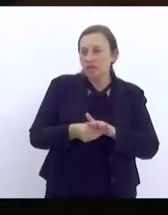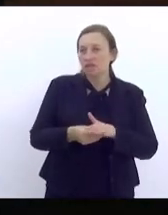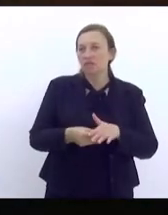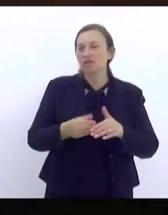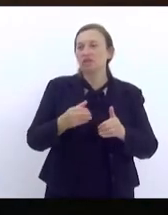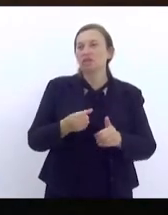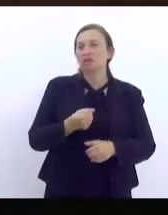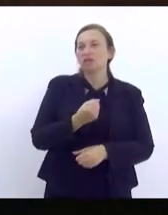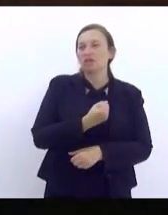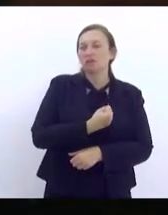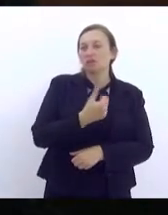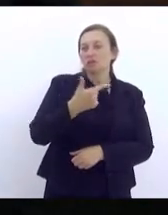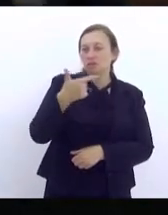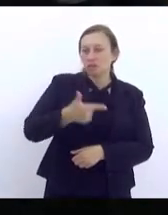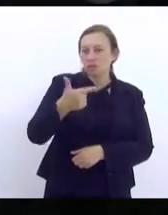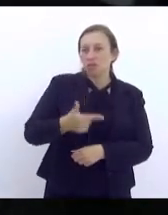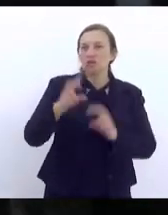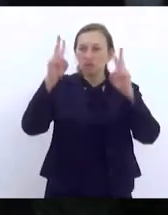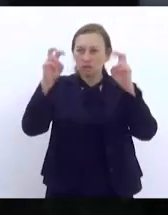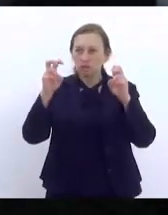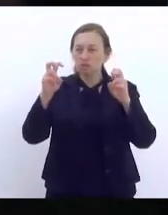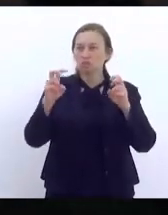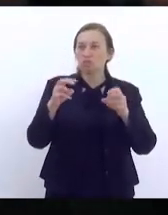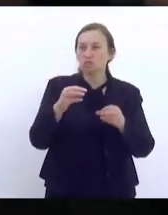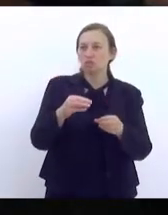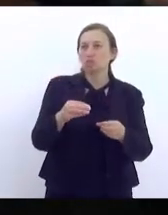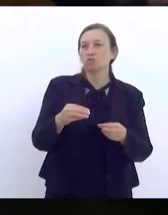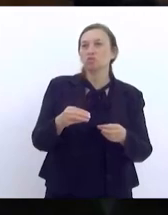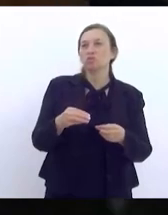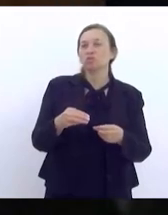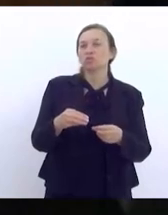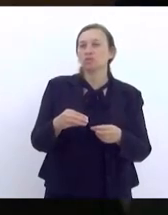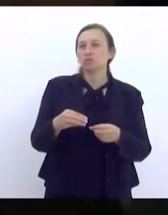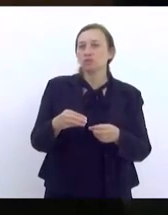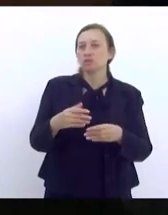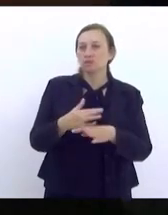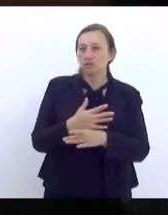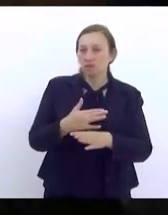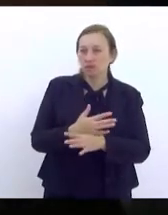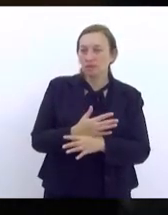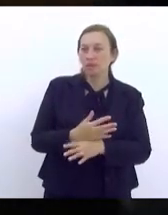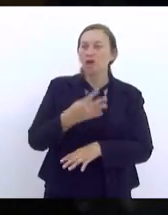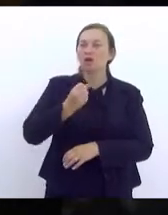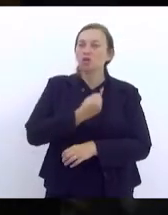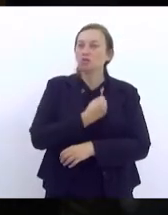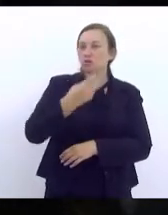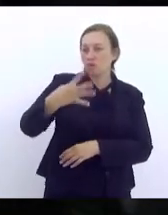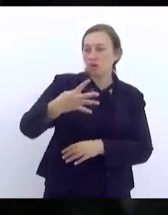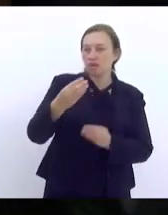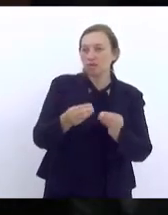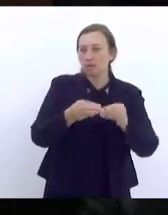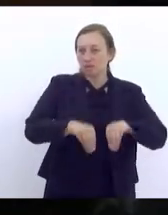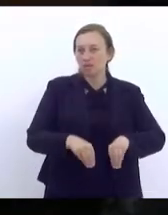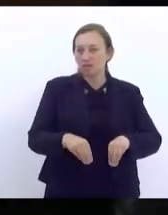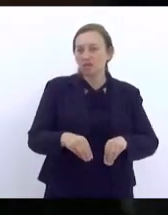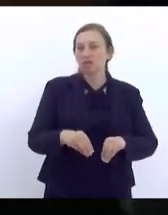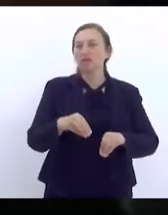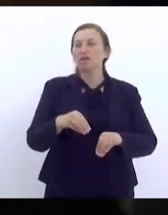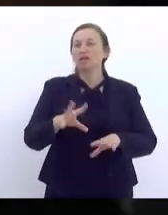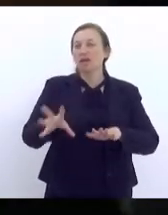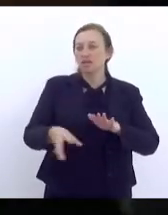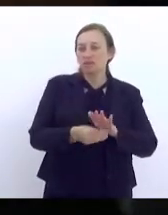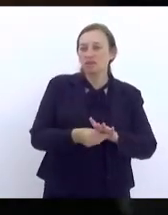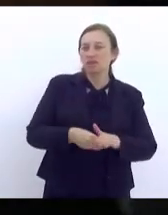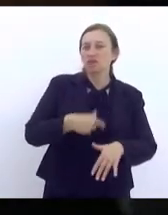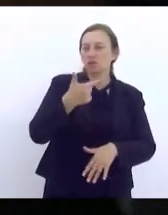da comissão de assuntos municipais e Número Quatro de plenário prejudicadas as emendas 12 de